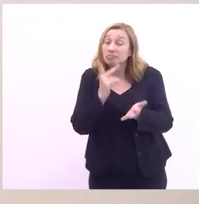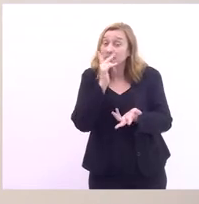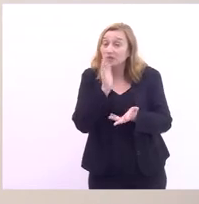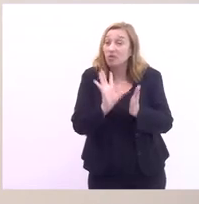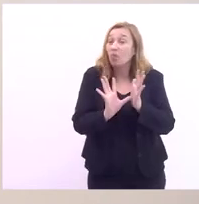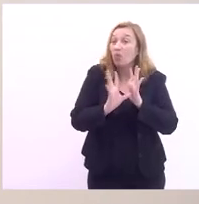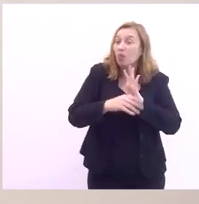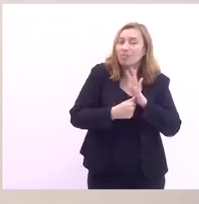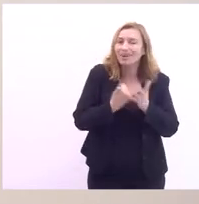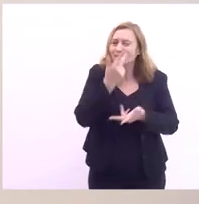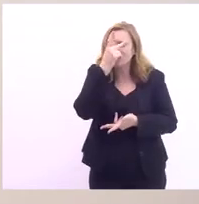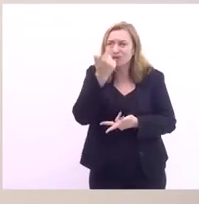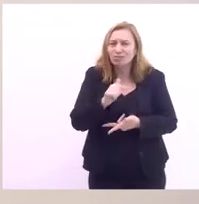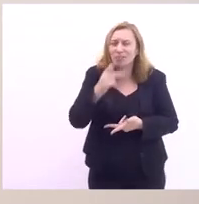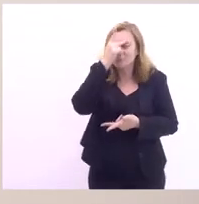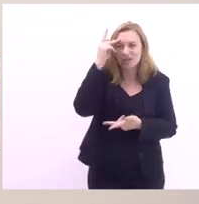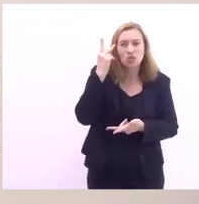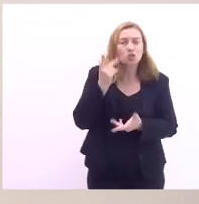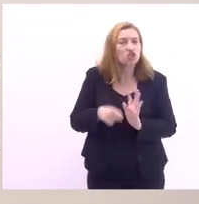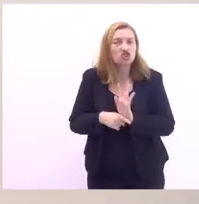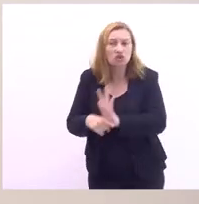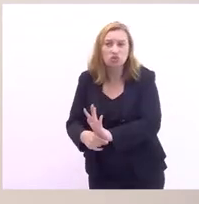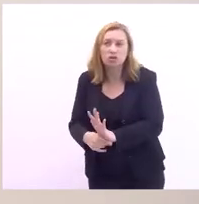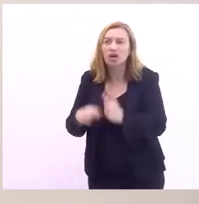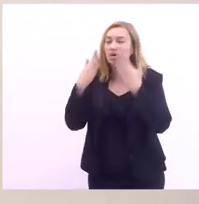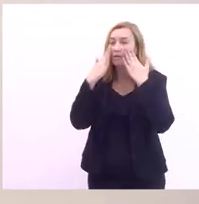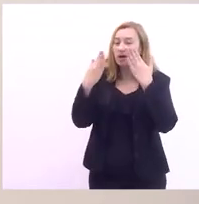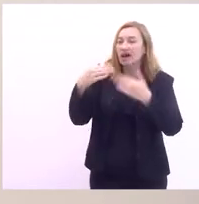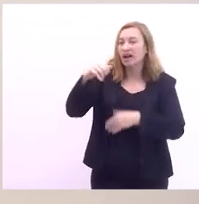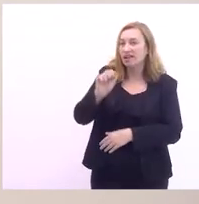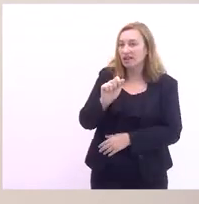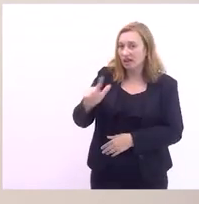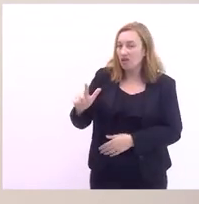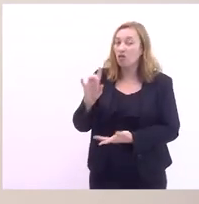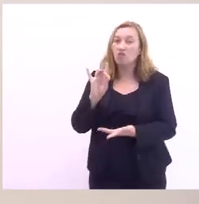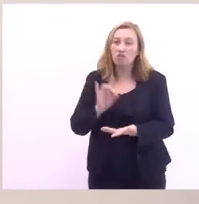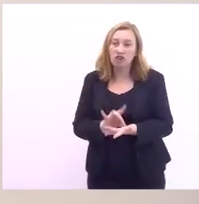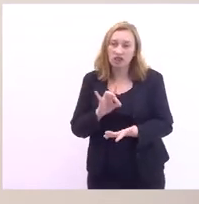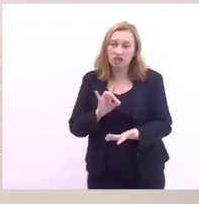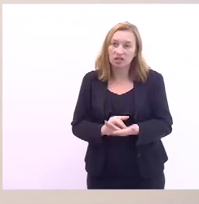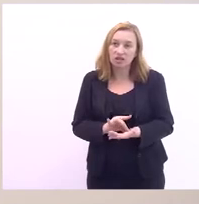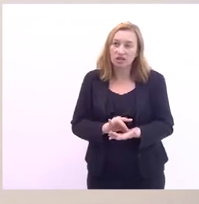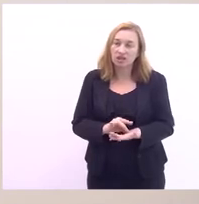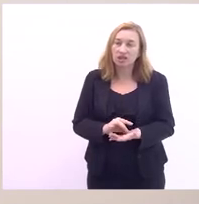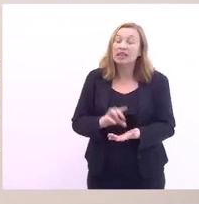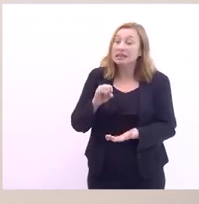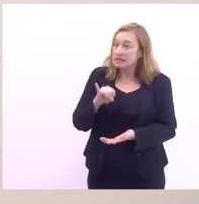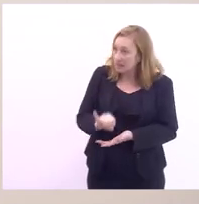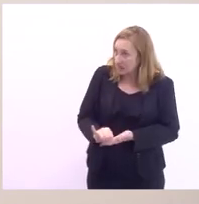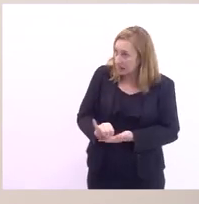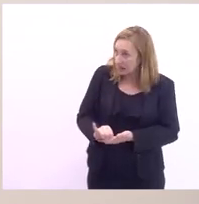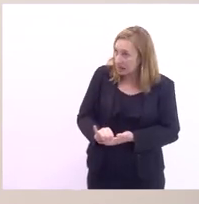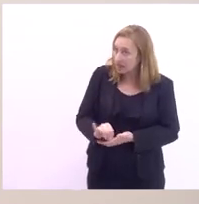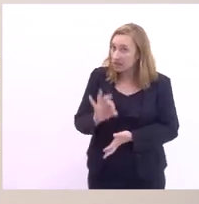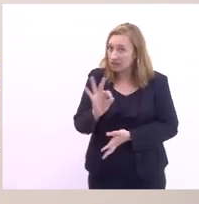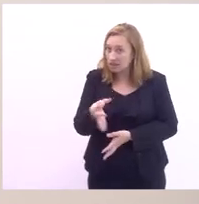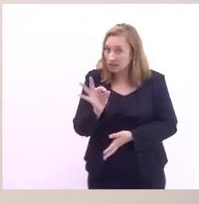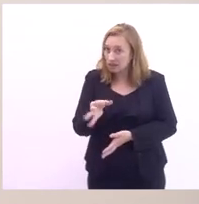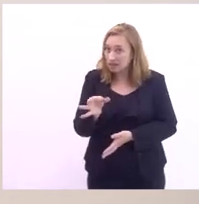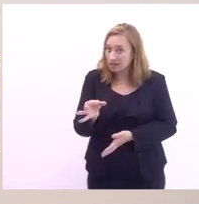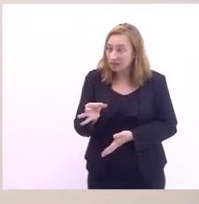e não tem ninguém que olhe por você. A apresentação da ANEEL, realmente, se fosse, de fato, o que